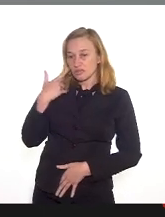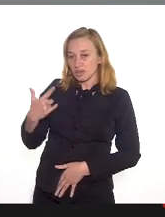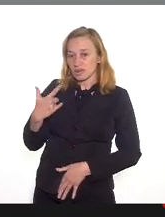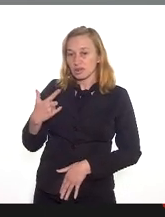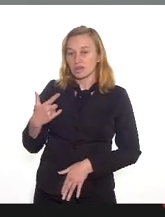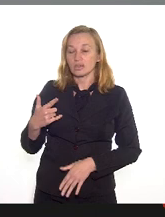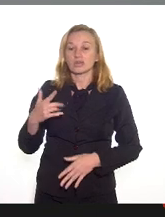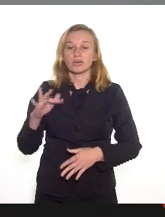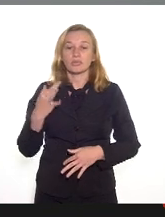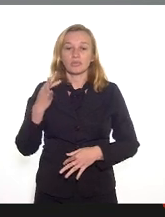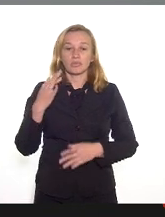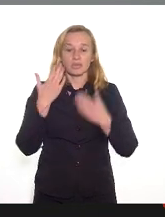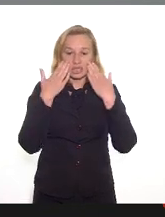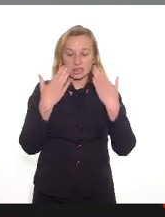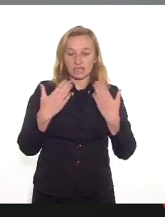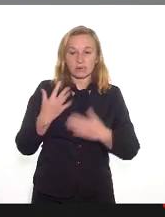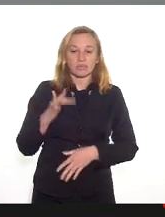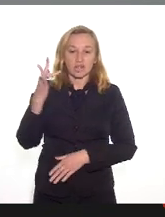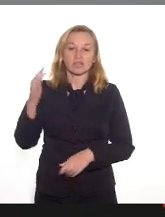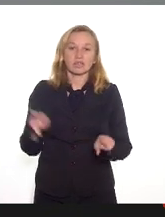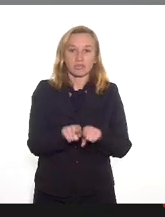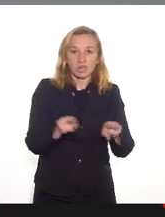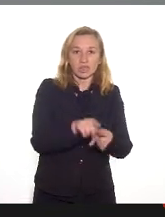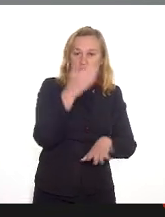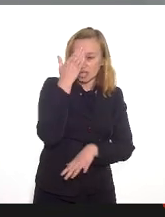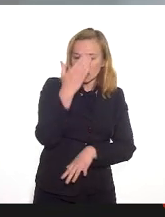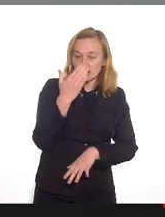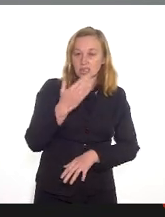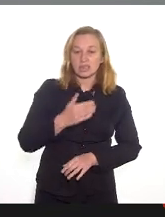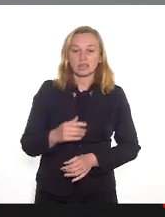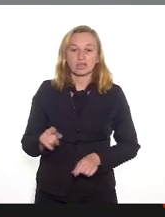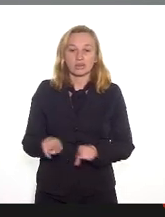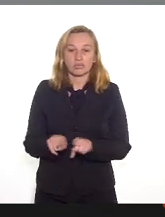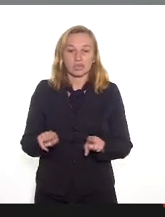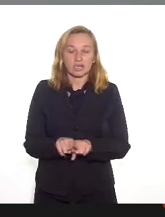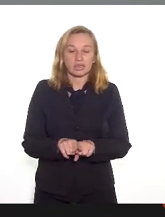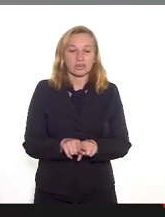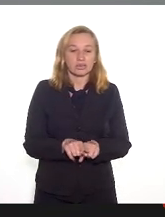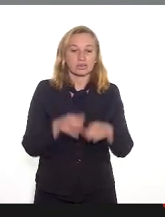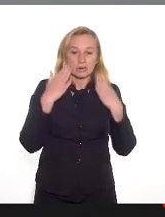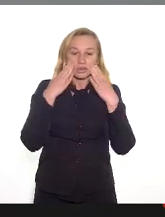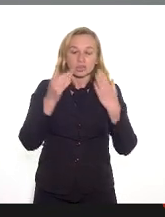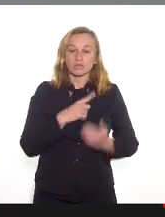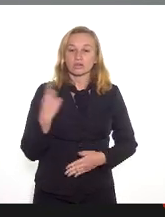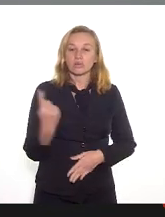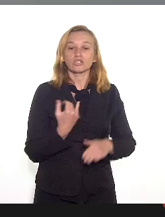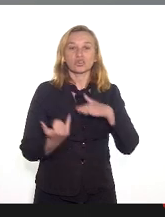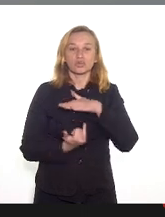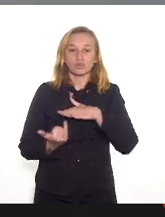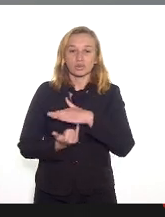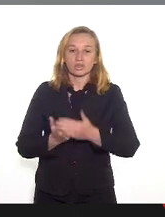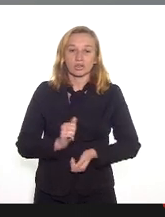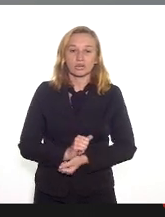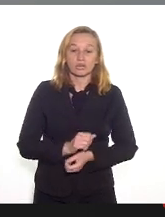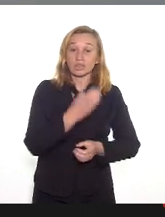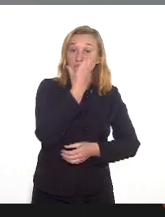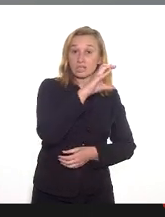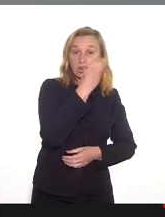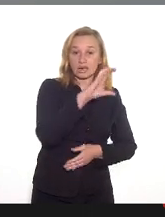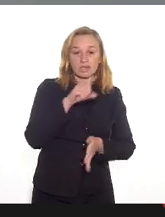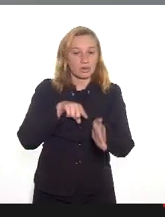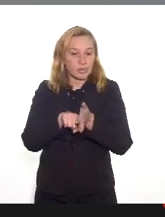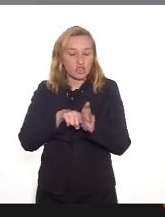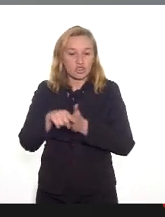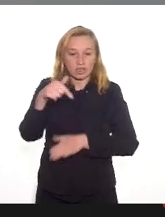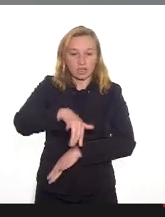breve. Eu quero também agradecer muitíssimo a representação das nossas instituições de ciência e pesquisa aqui do